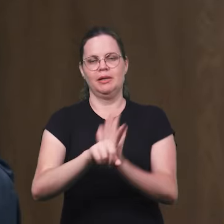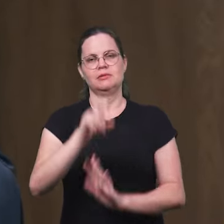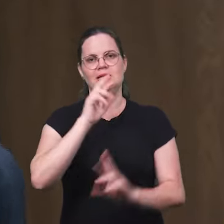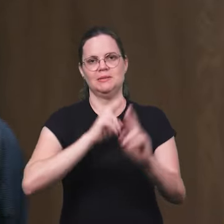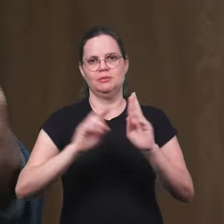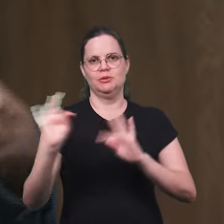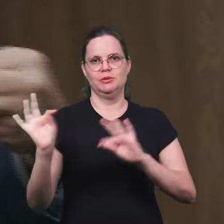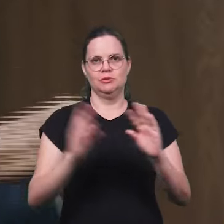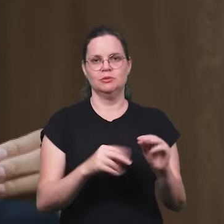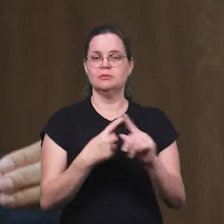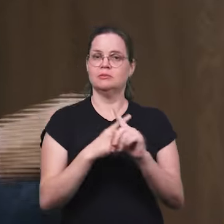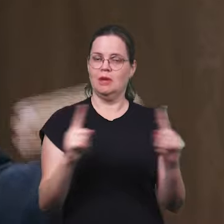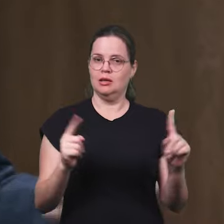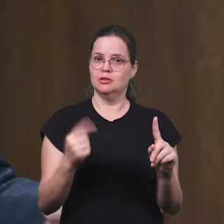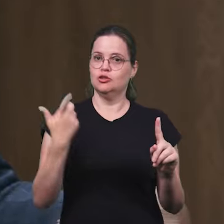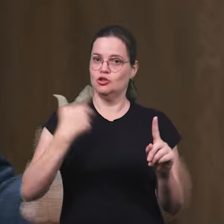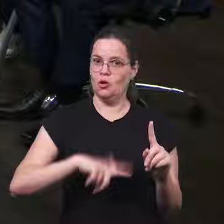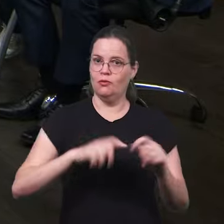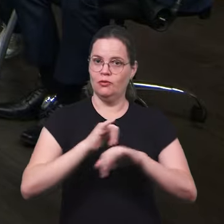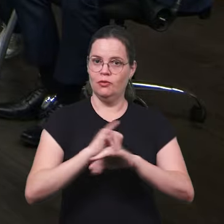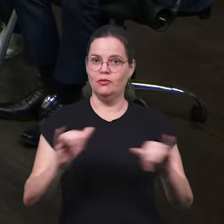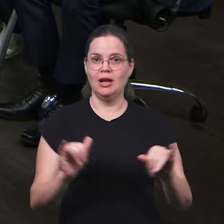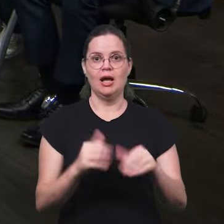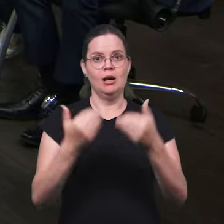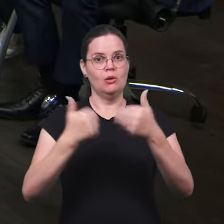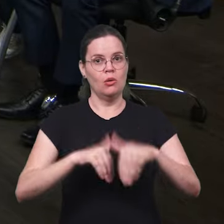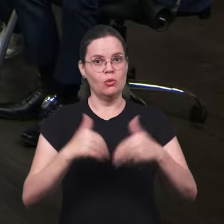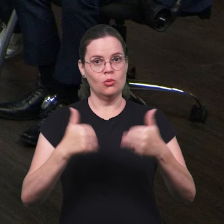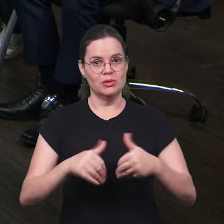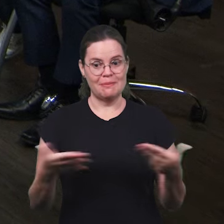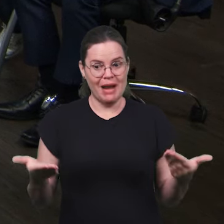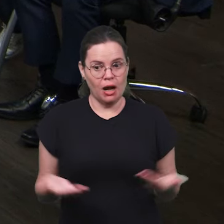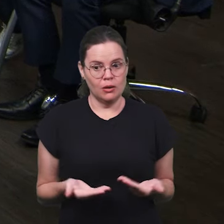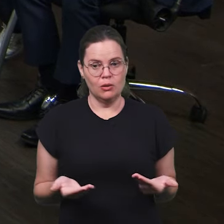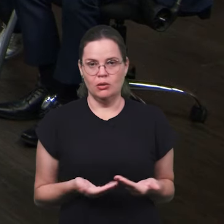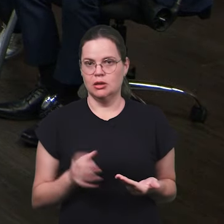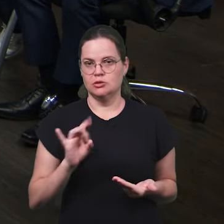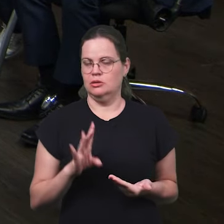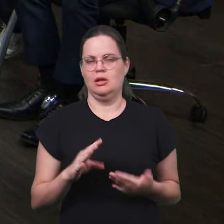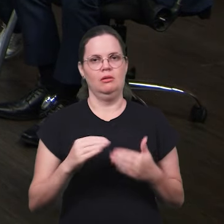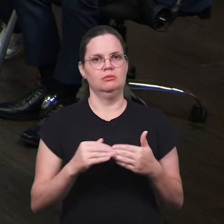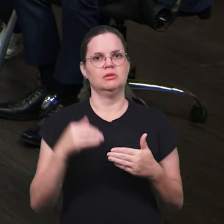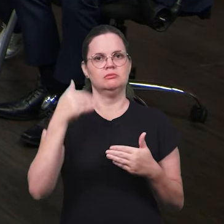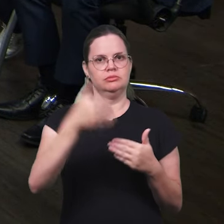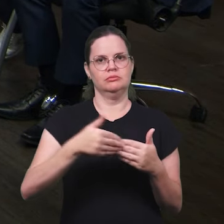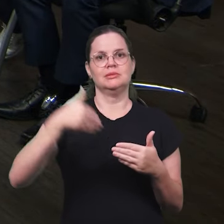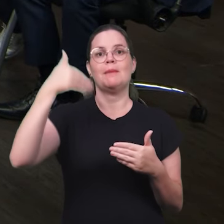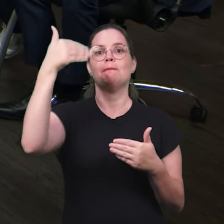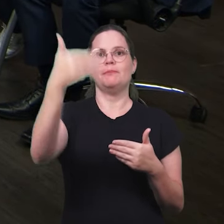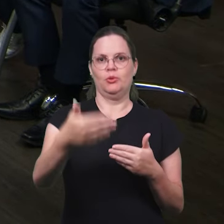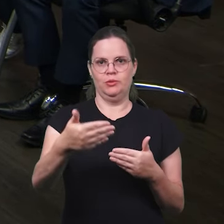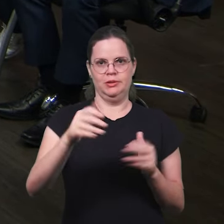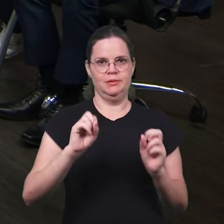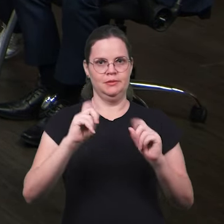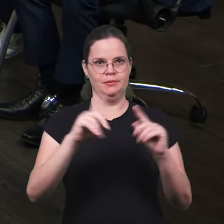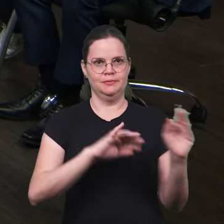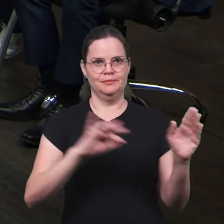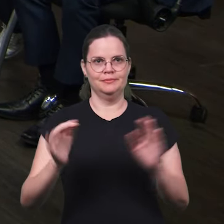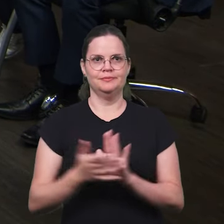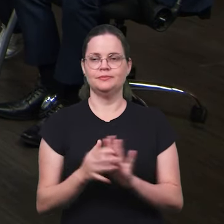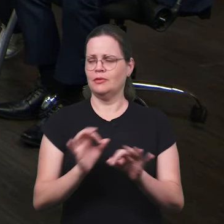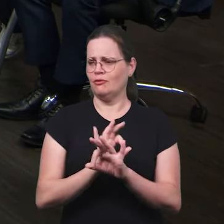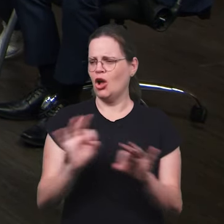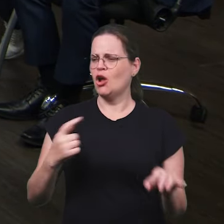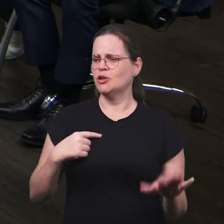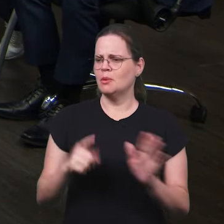no começo. Concurso é um projeto para médio e longo prazo. Eu queria fazer uma pergunta, eu achei muito interessante que o Salomão colocou. Muito boa pergunta.